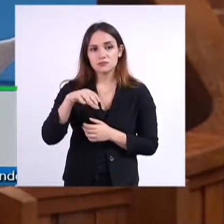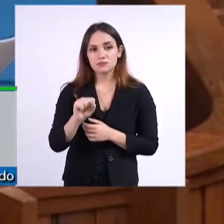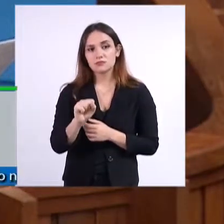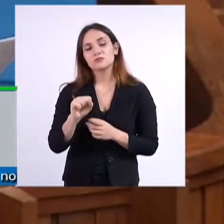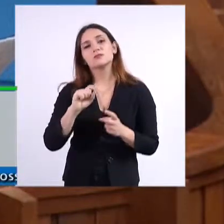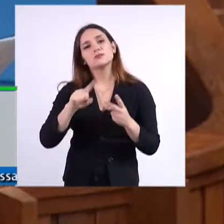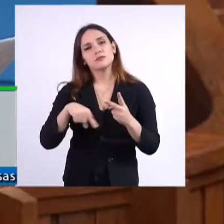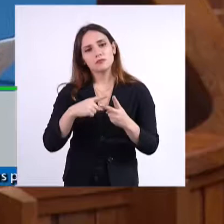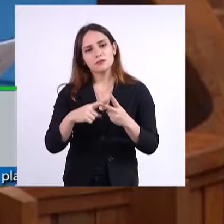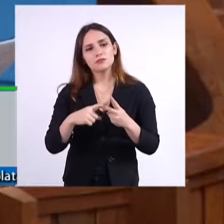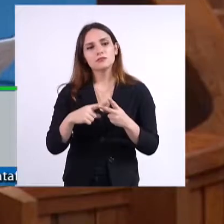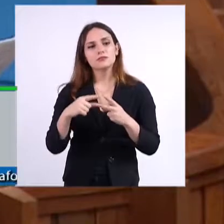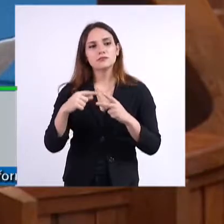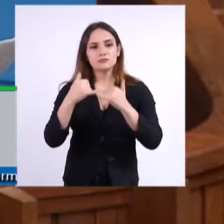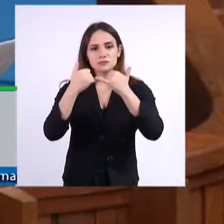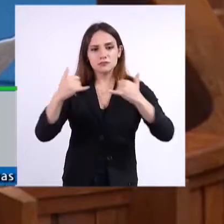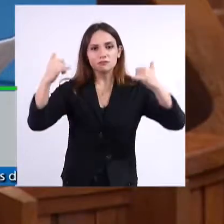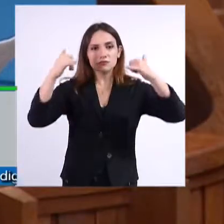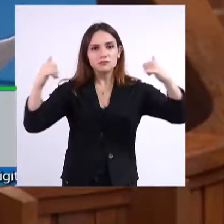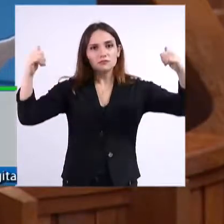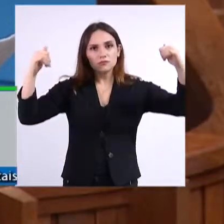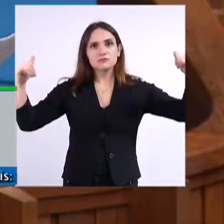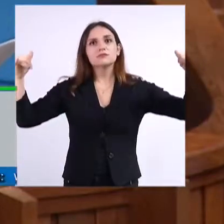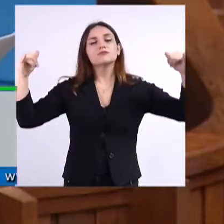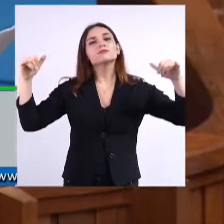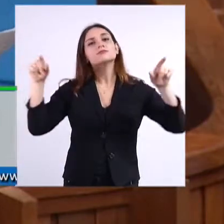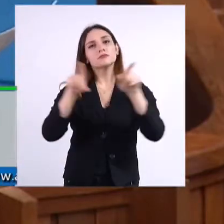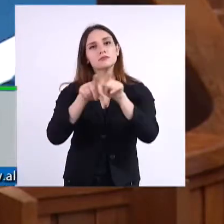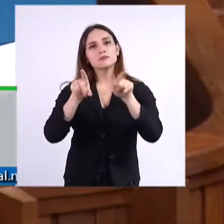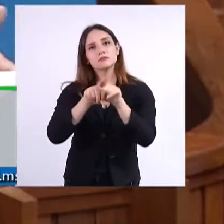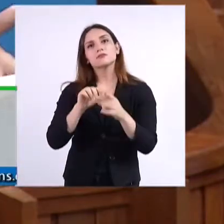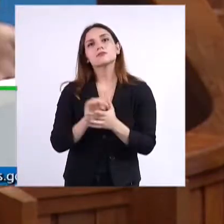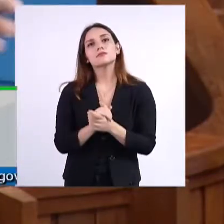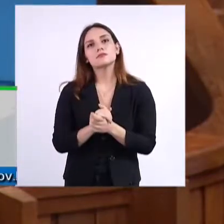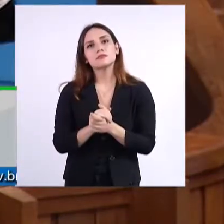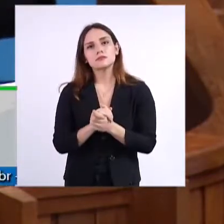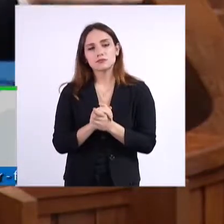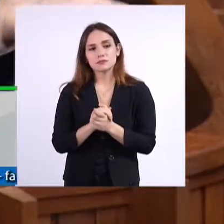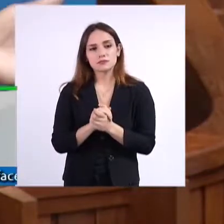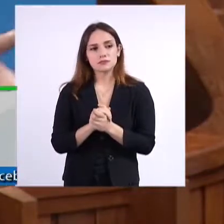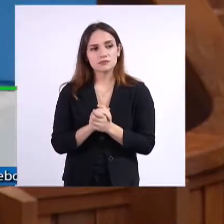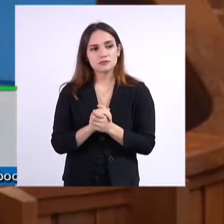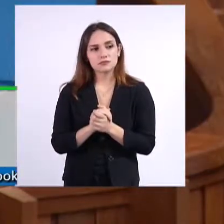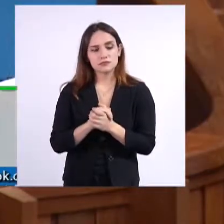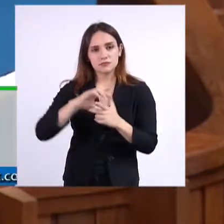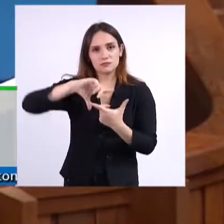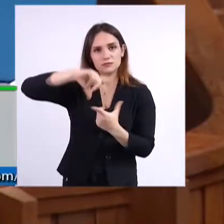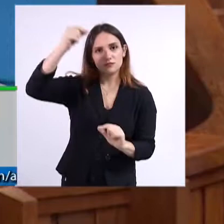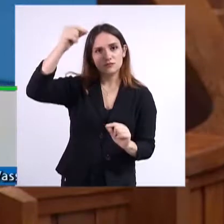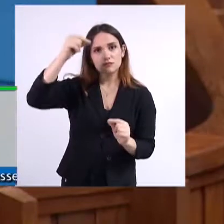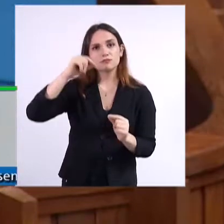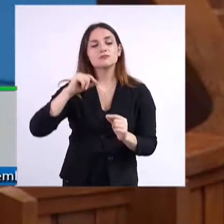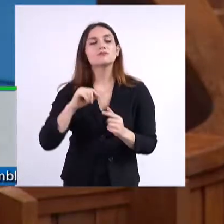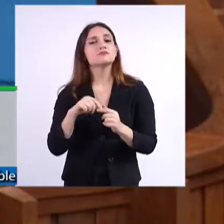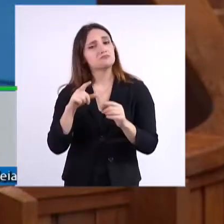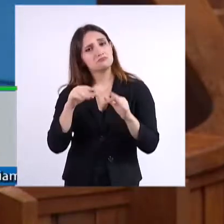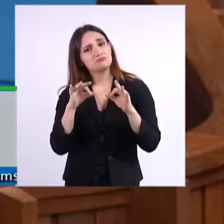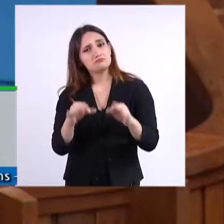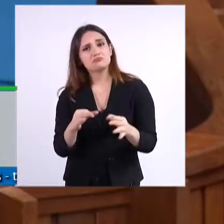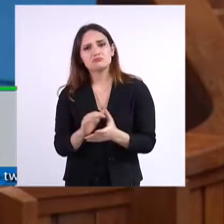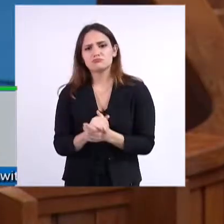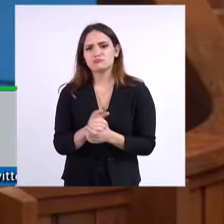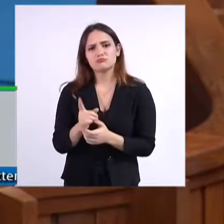geração, transporte, e a Energisa, segundo a ANEEL, não